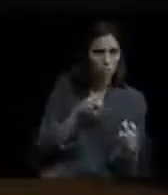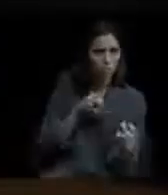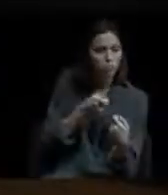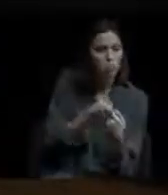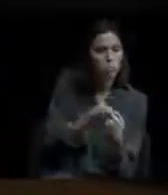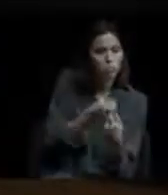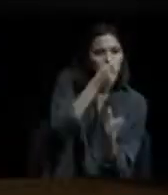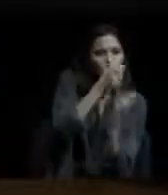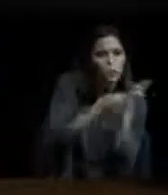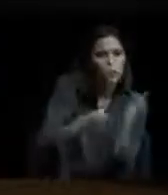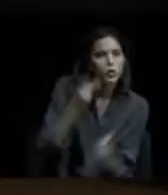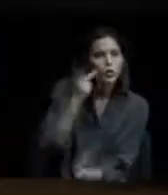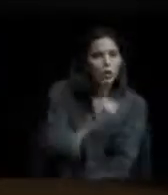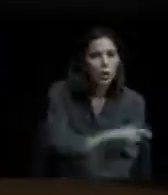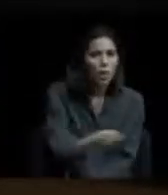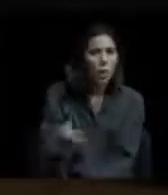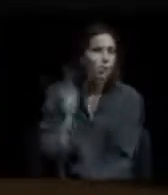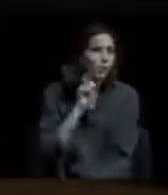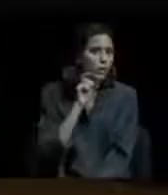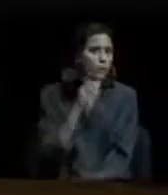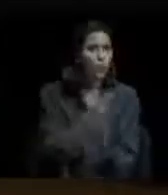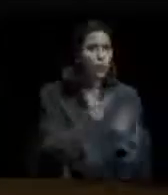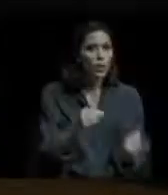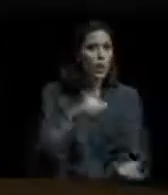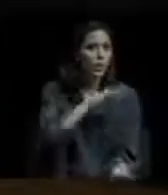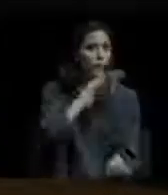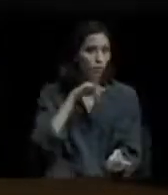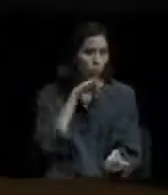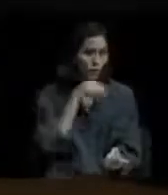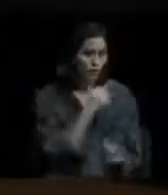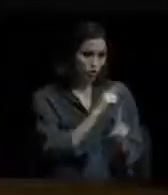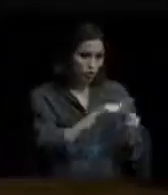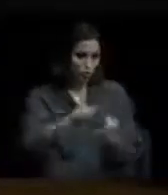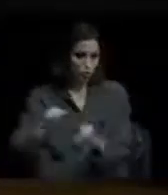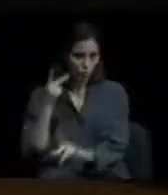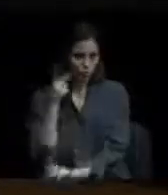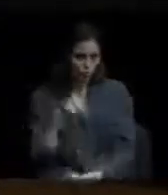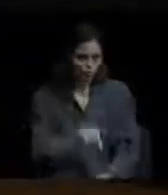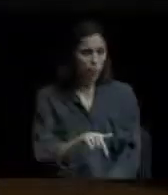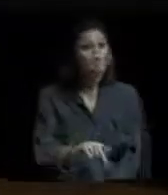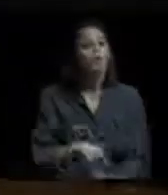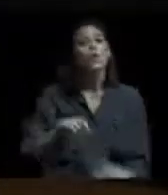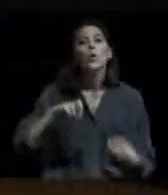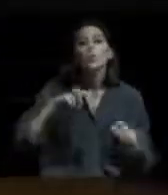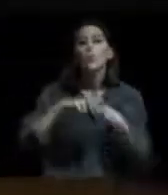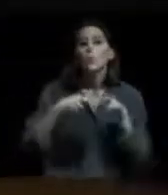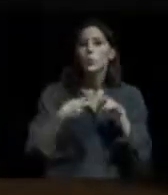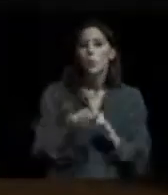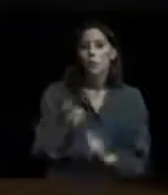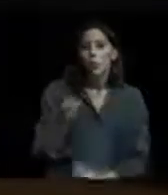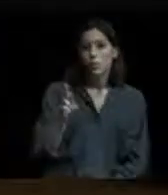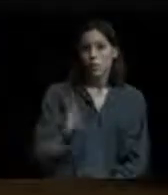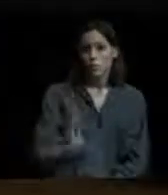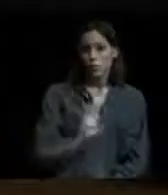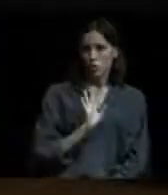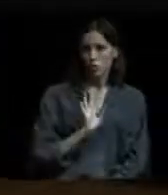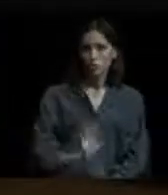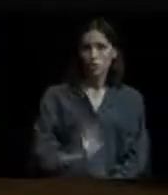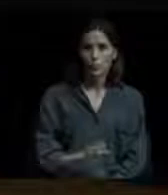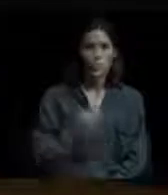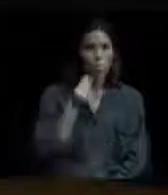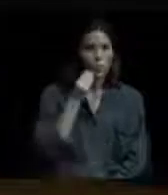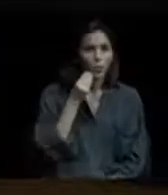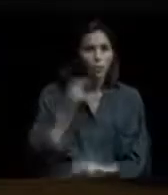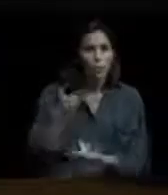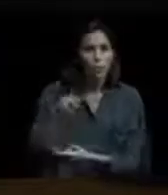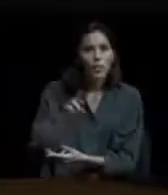os acompanhasse, defendendo a qualidade de vida das famílias que aqui vivem e trabalham. O problema das taxas. As receitas da Câmara provenientes